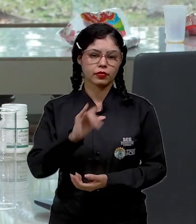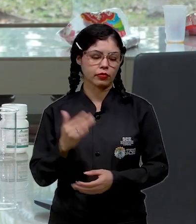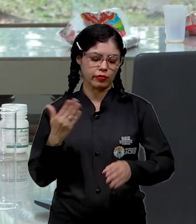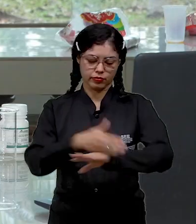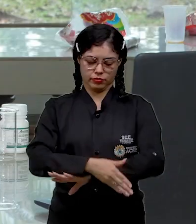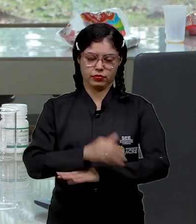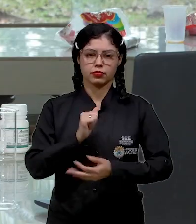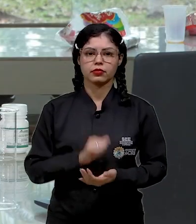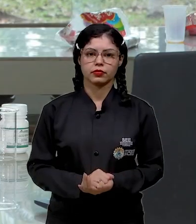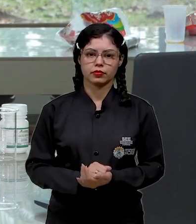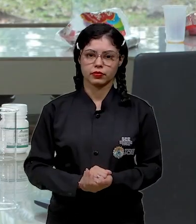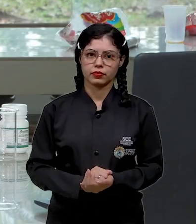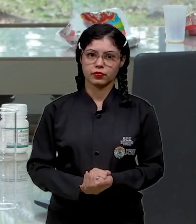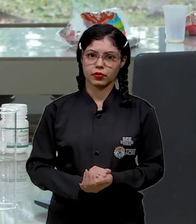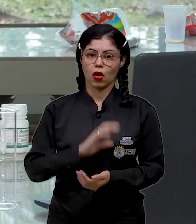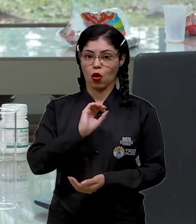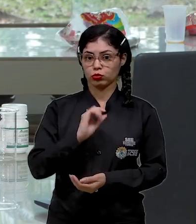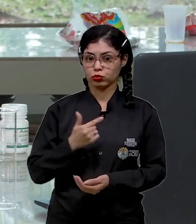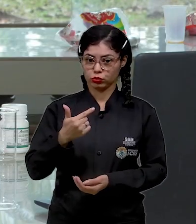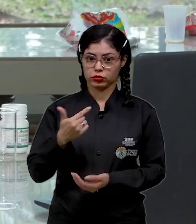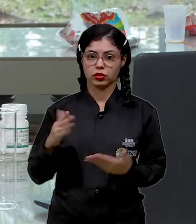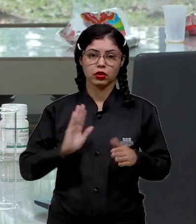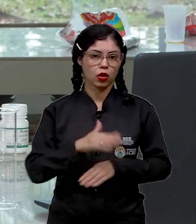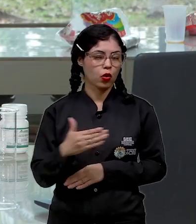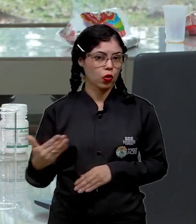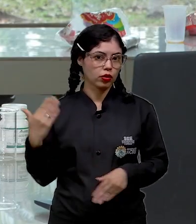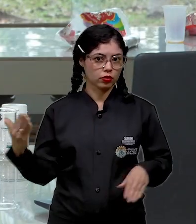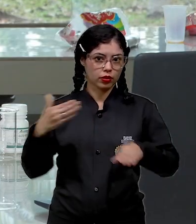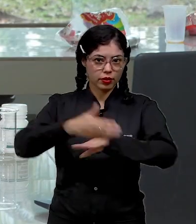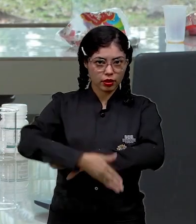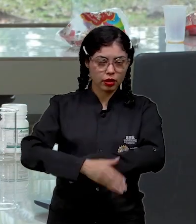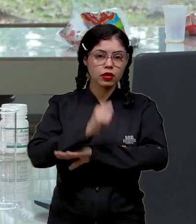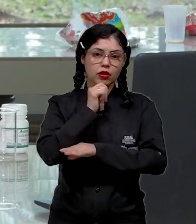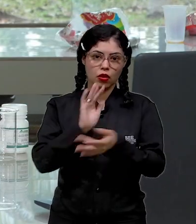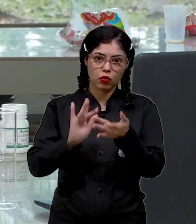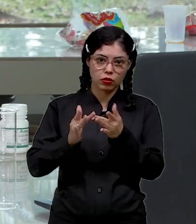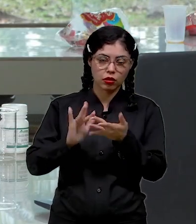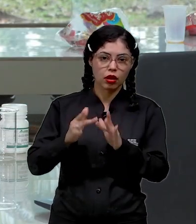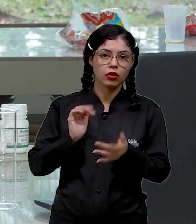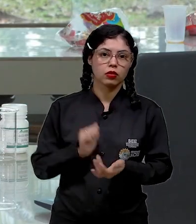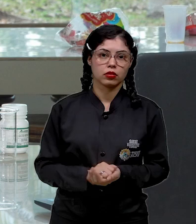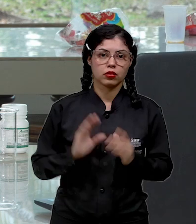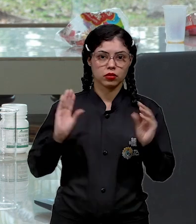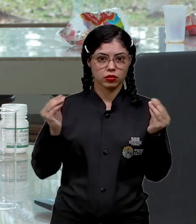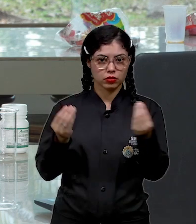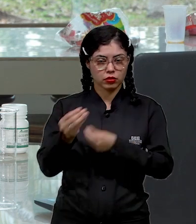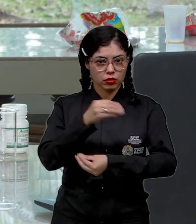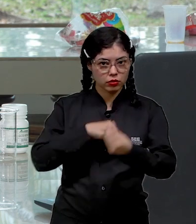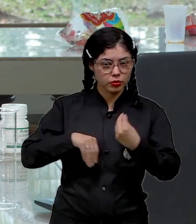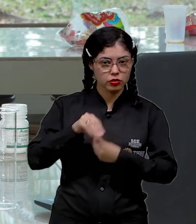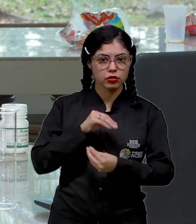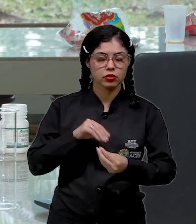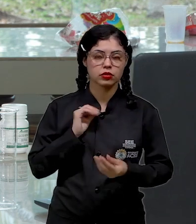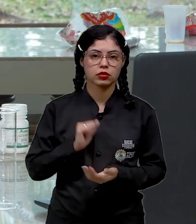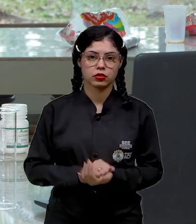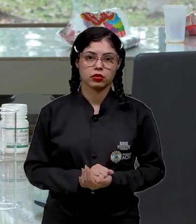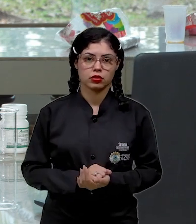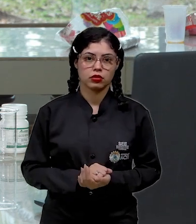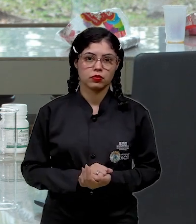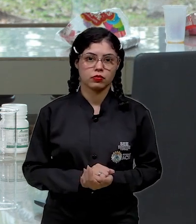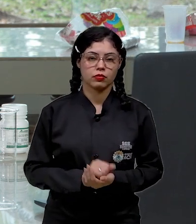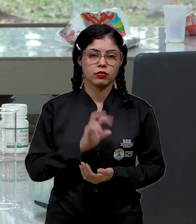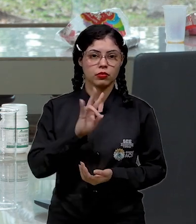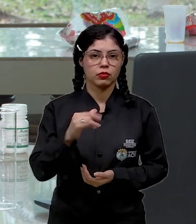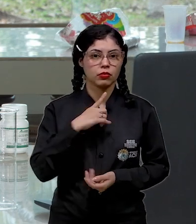de oxigênio. Então, quando o oxigênio entra em contato aqui com essa reação, ela vai o